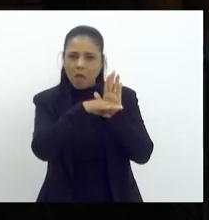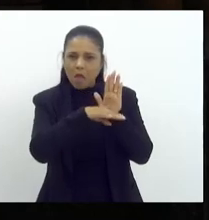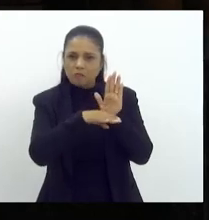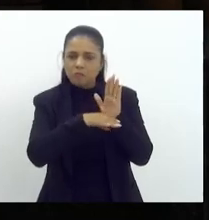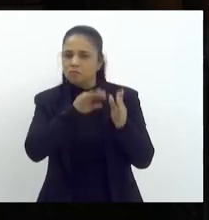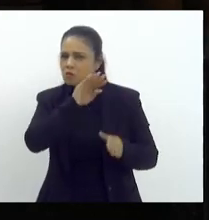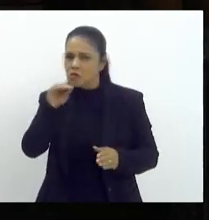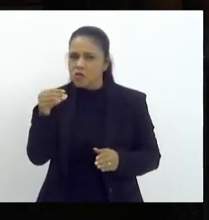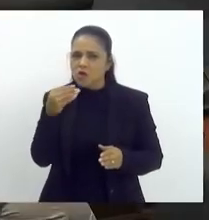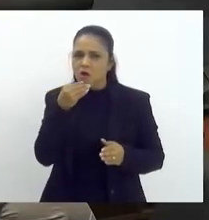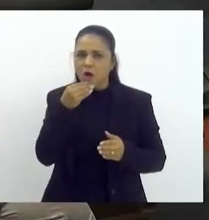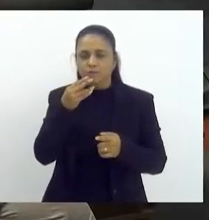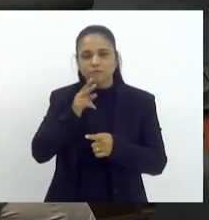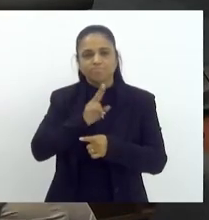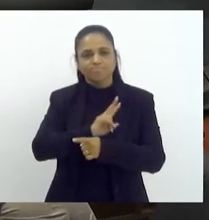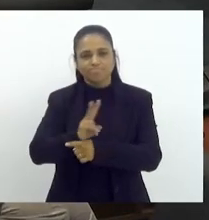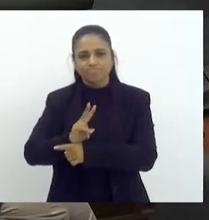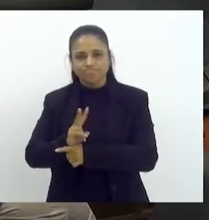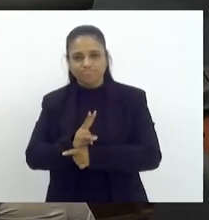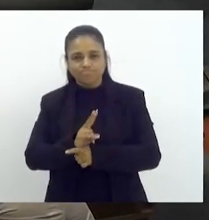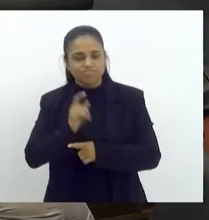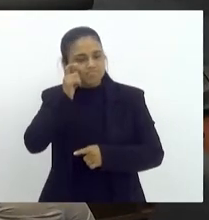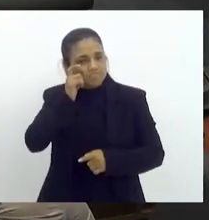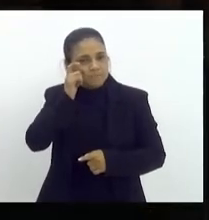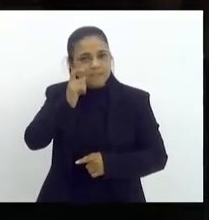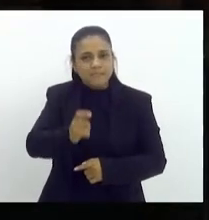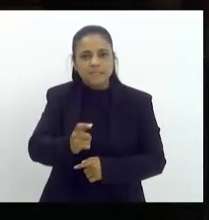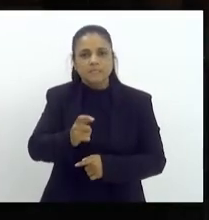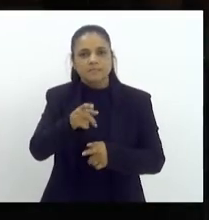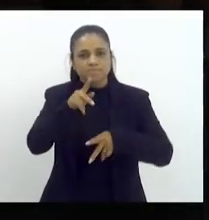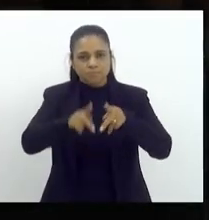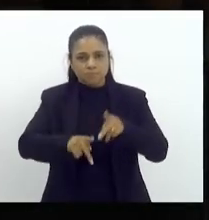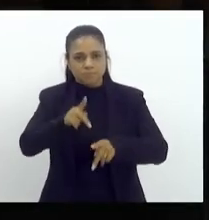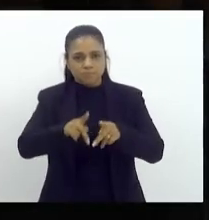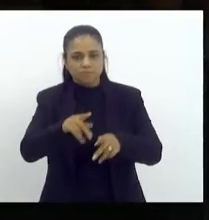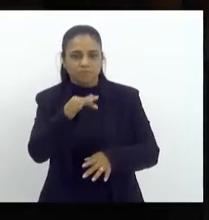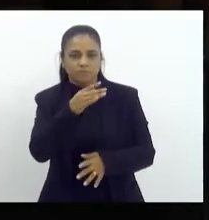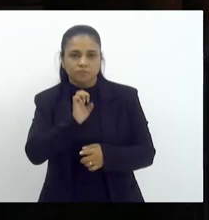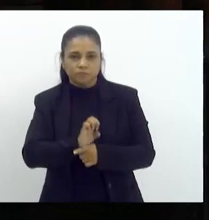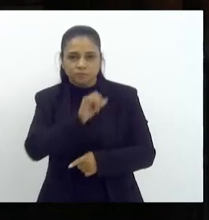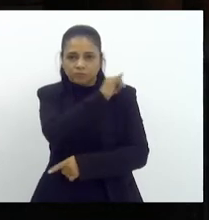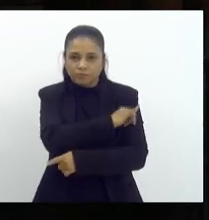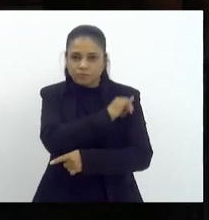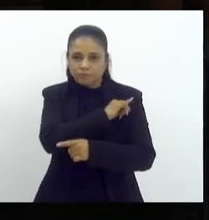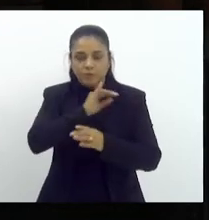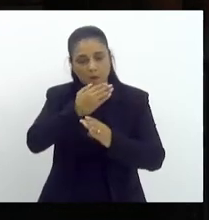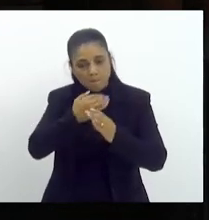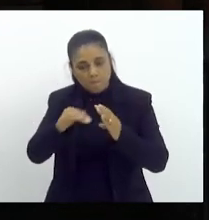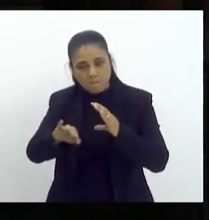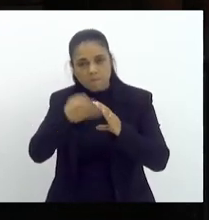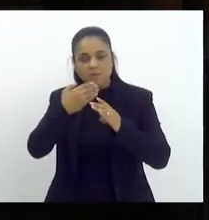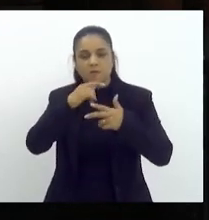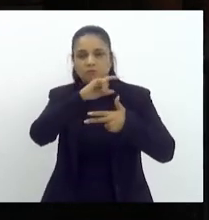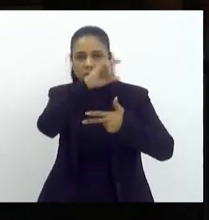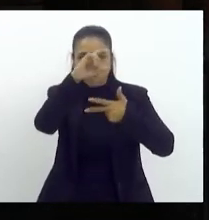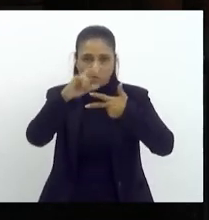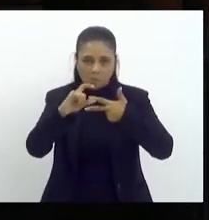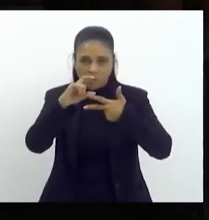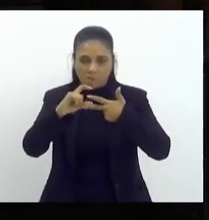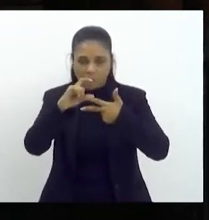obviamente resguardando o interesse da população Fluminense nas mensagens que foram encaminhadas pelo poder executivo